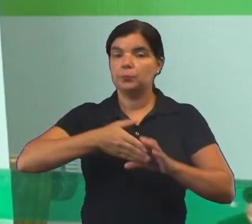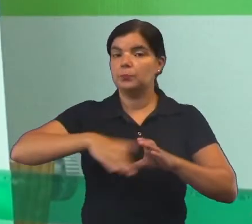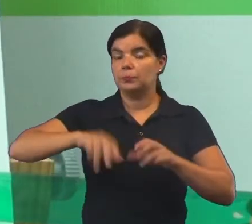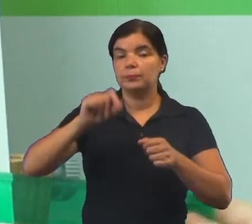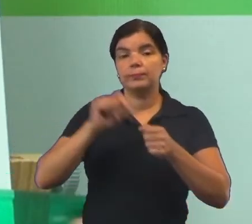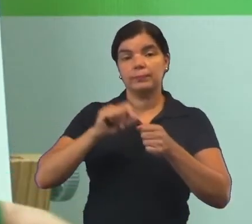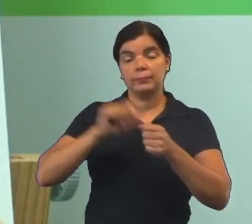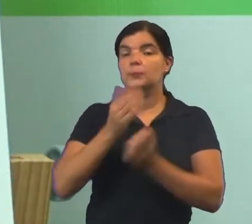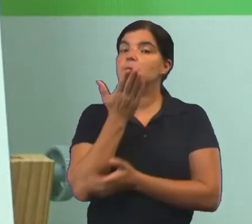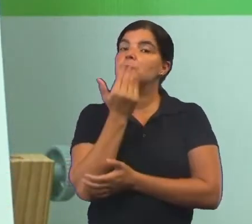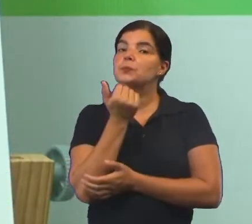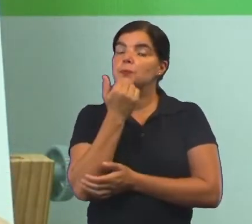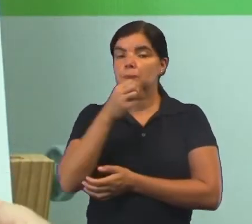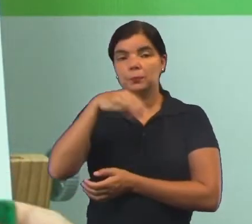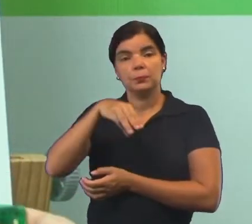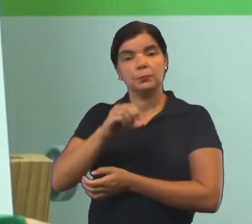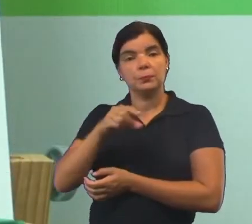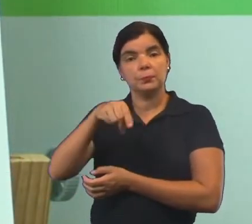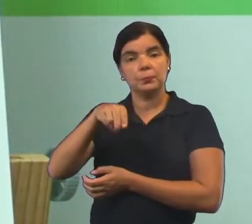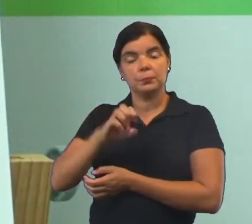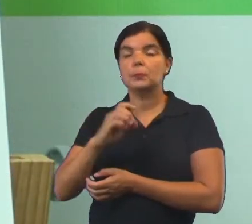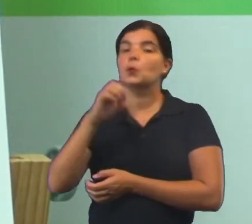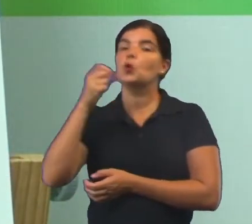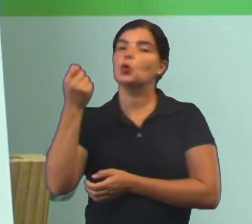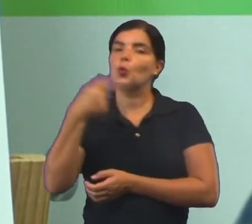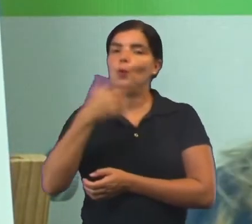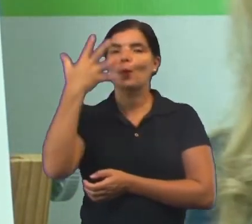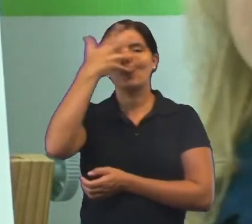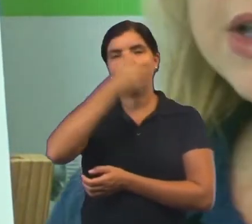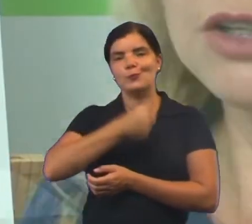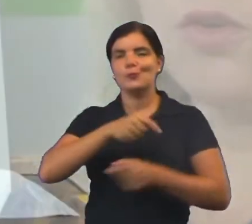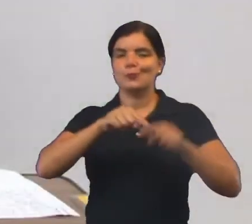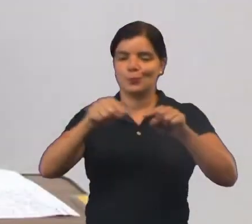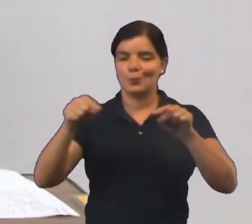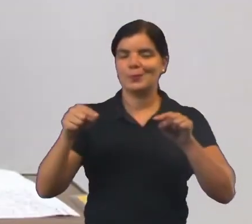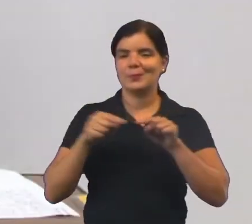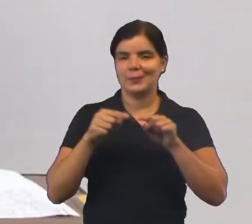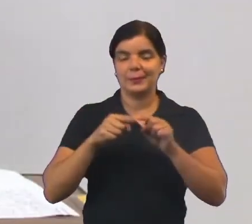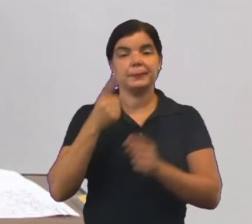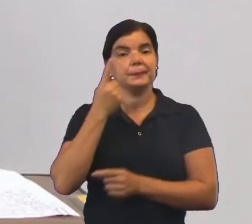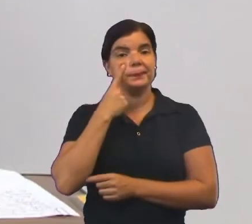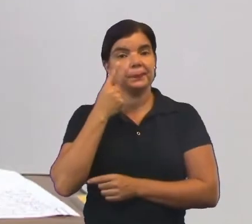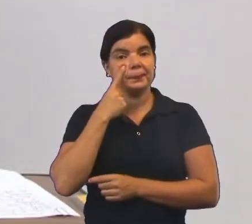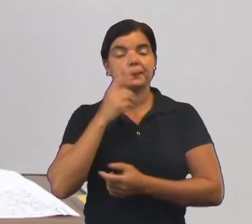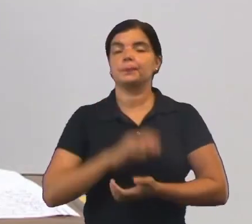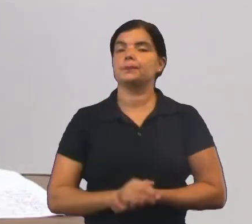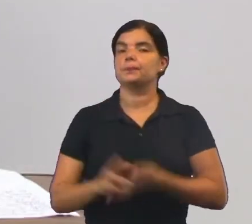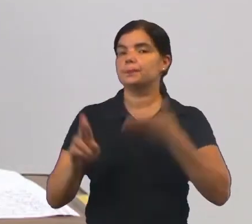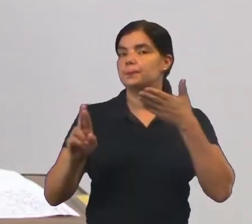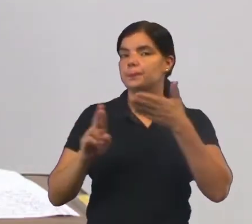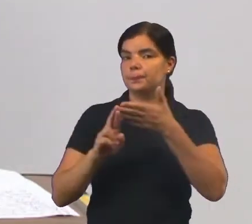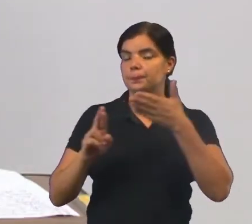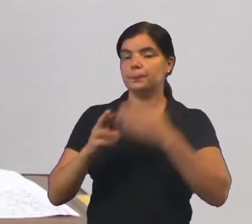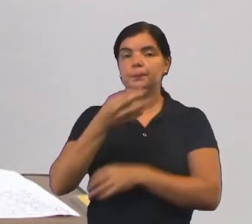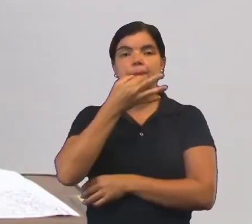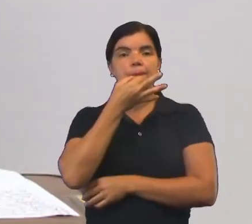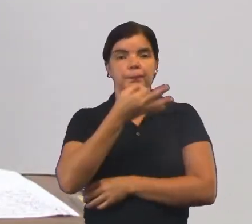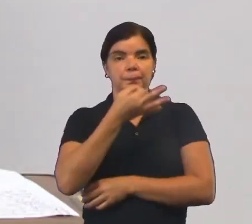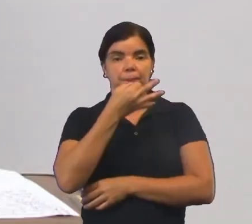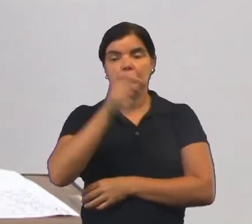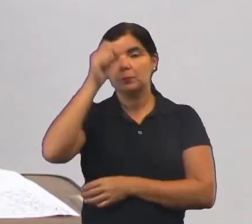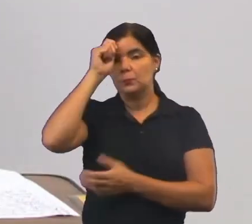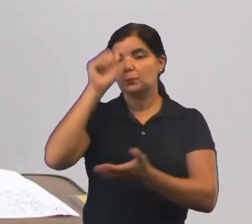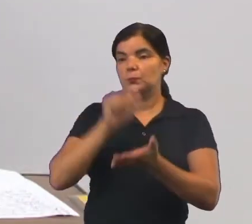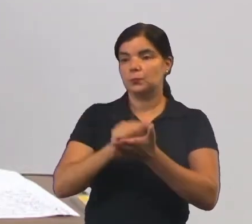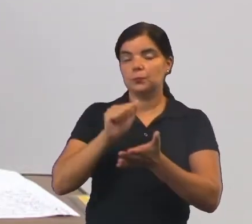barro fazendo moqueca do que enfeitando uma sala. Veja bem aqui comigo, quando a gente se refere à opinião do